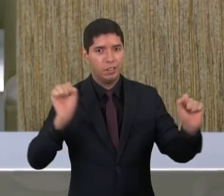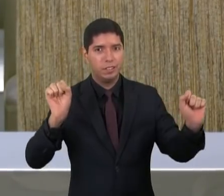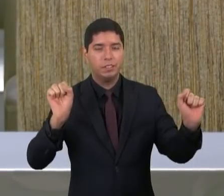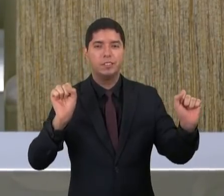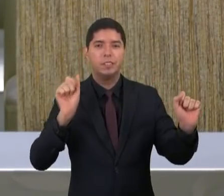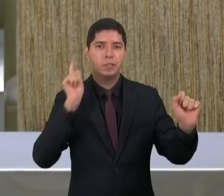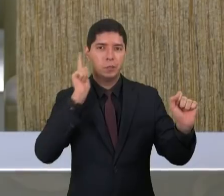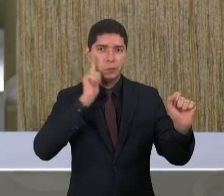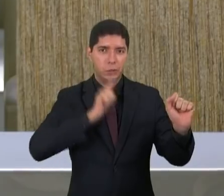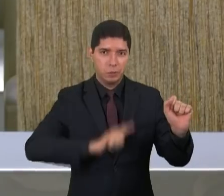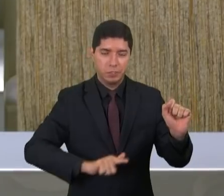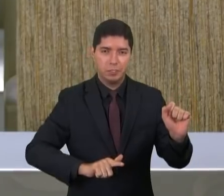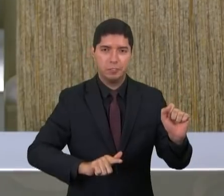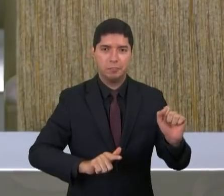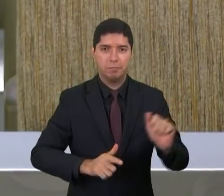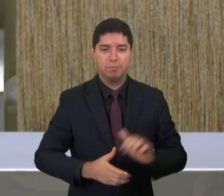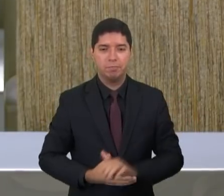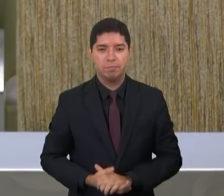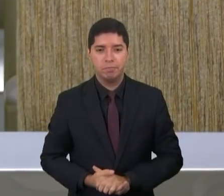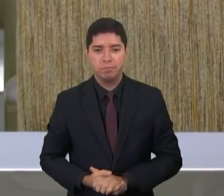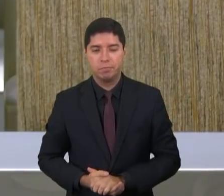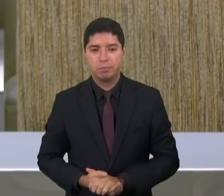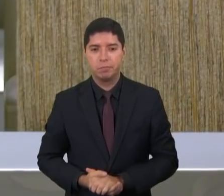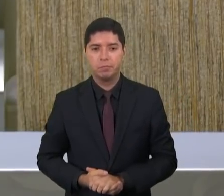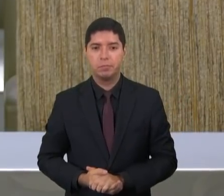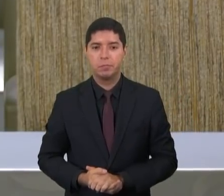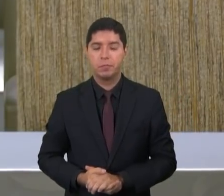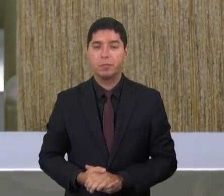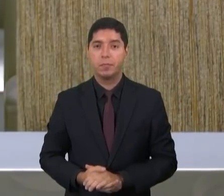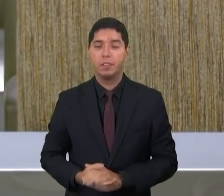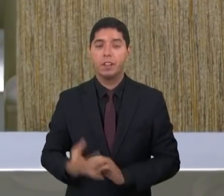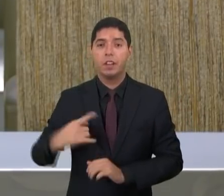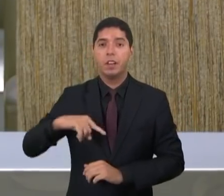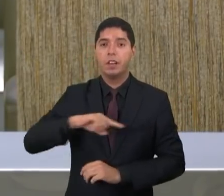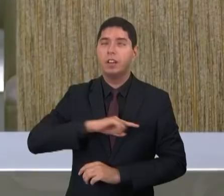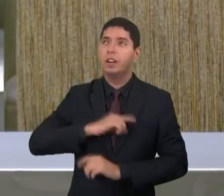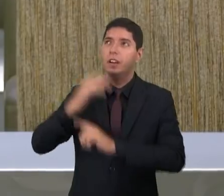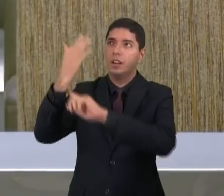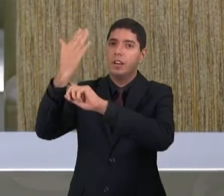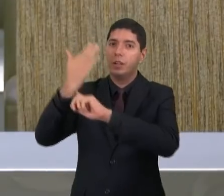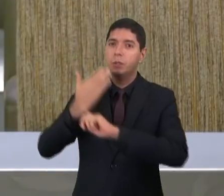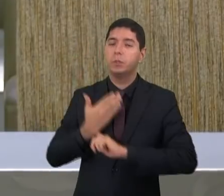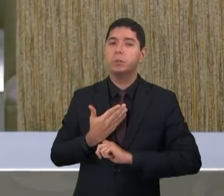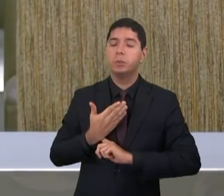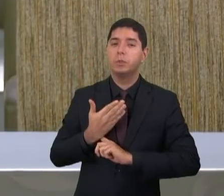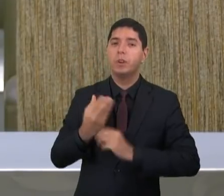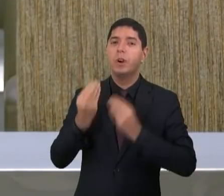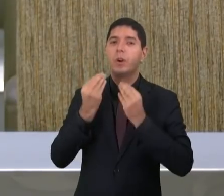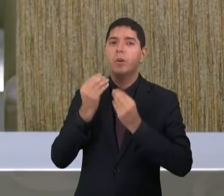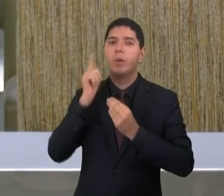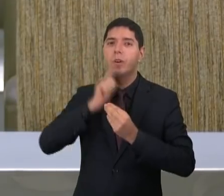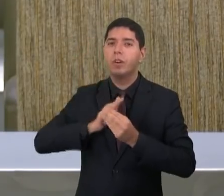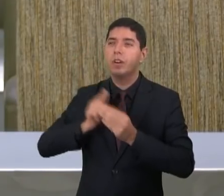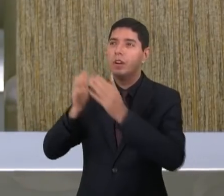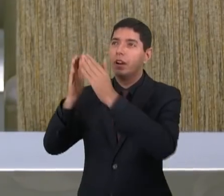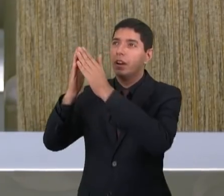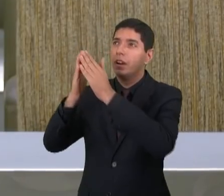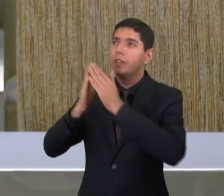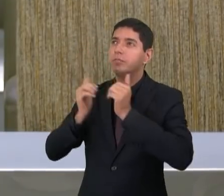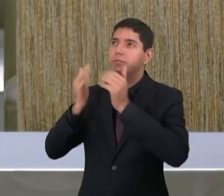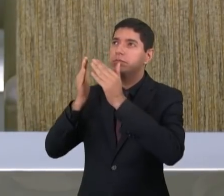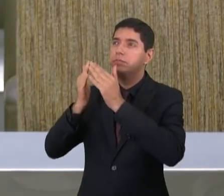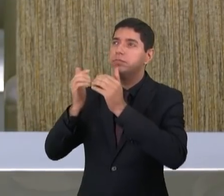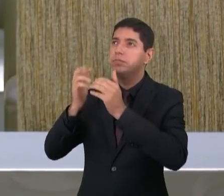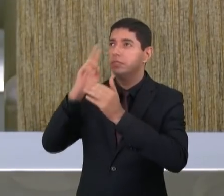nós escapamos. O nosso socorro está em o nome do Senhor, que